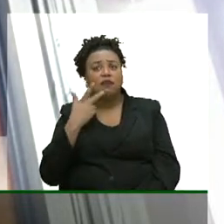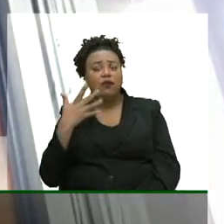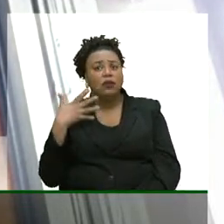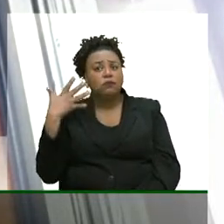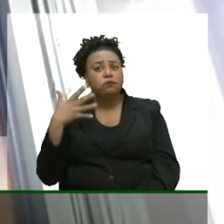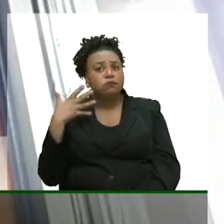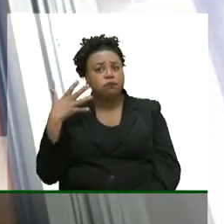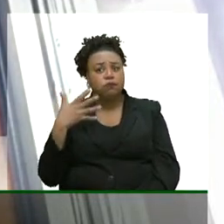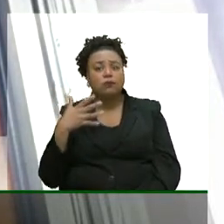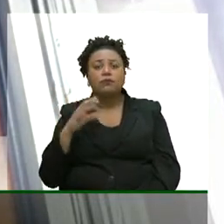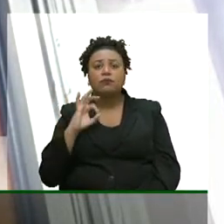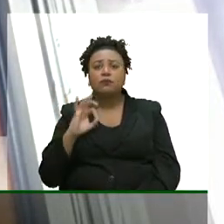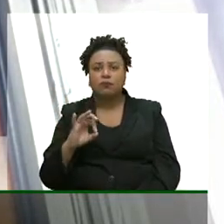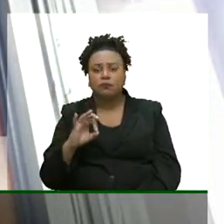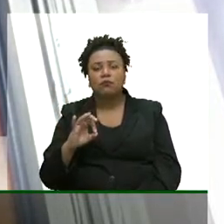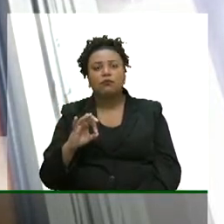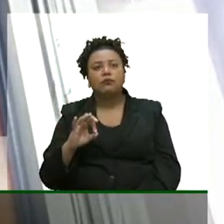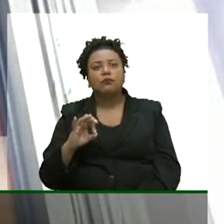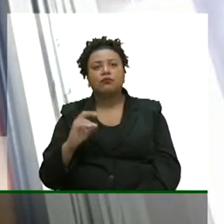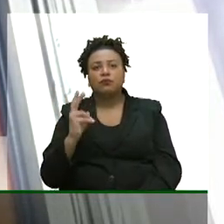discursos que prudentemente